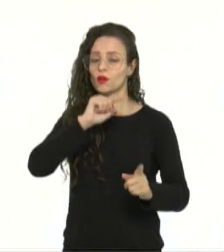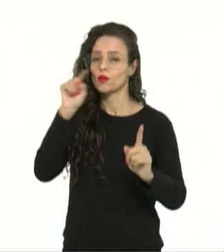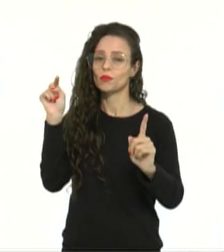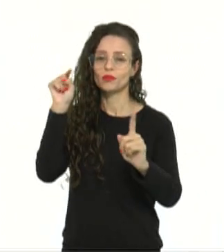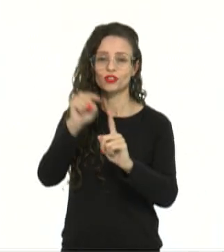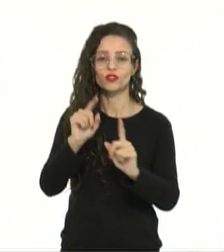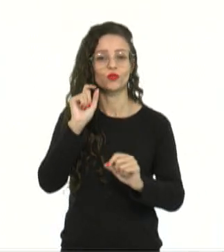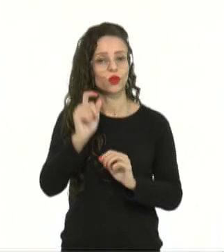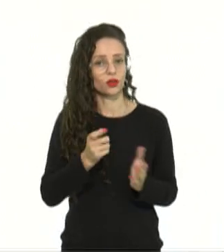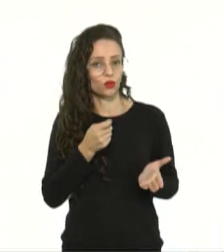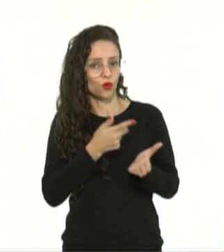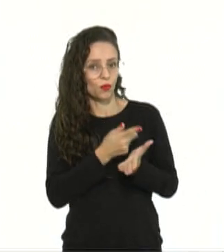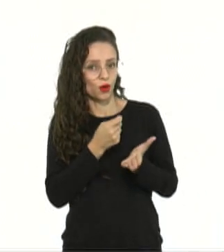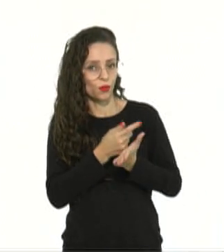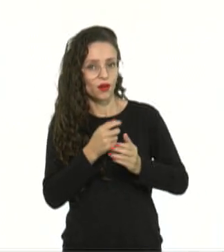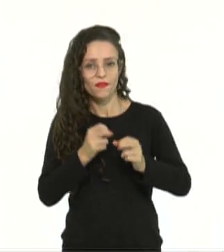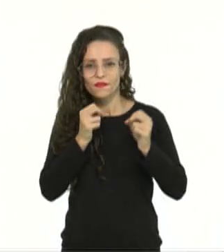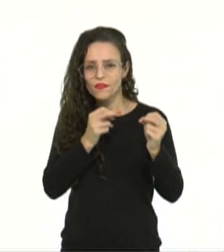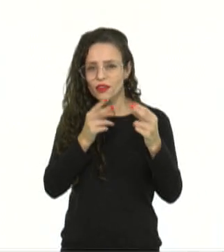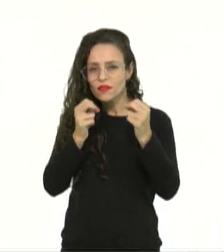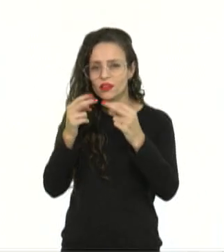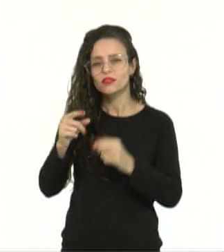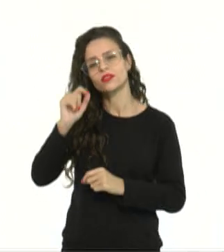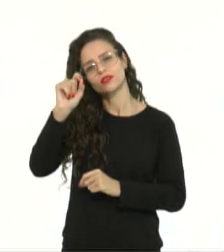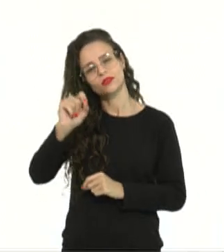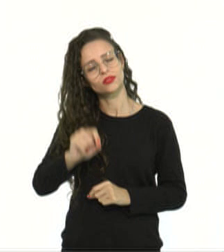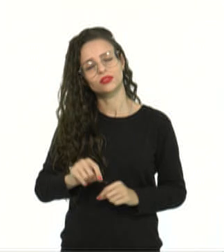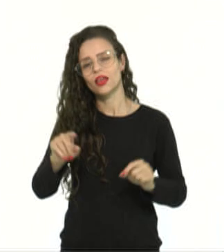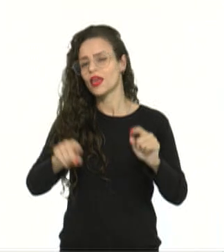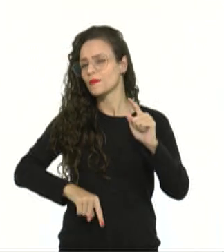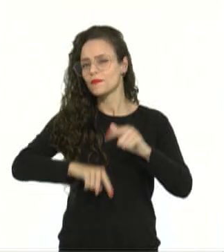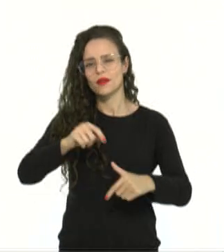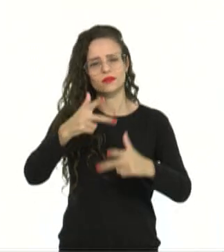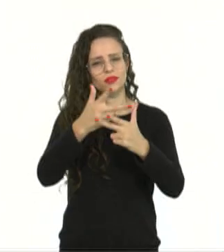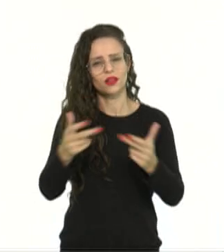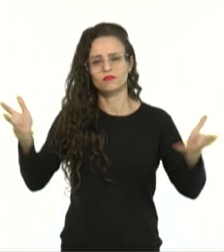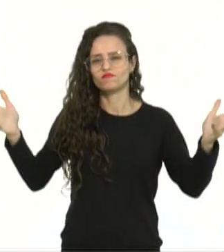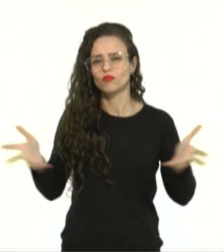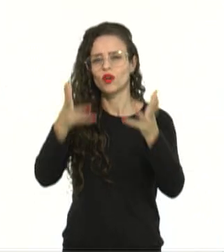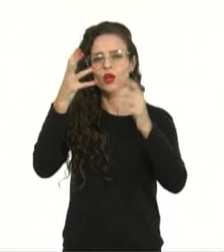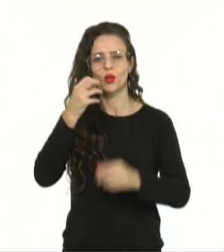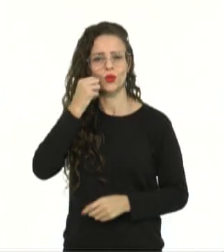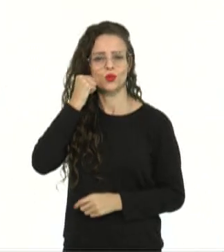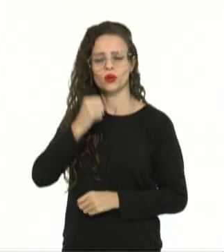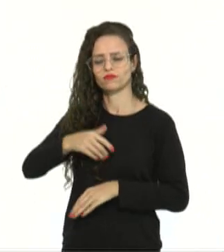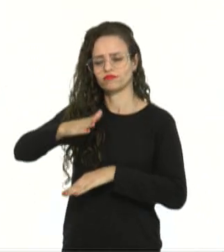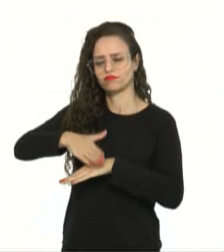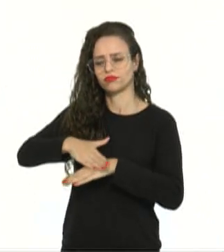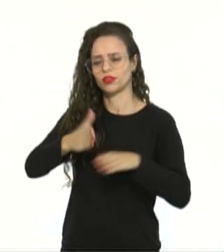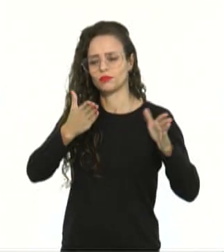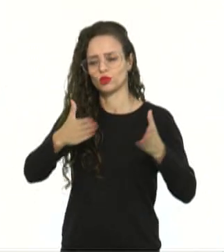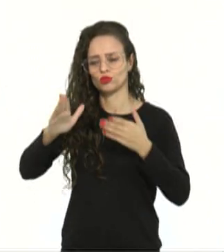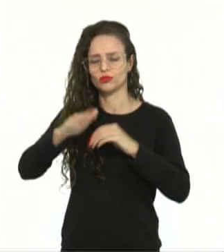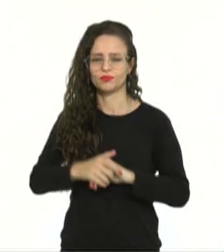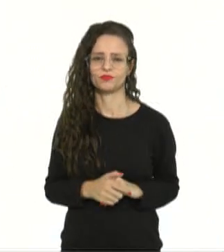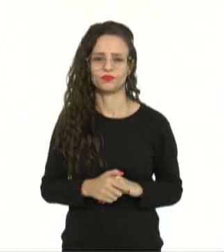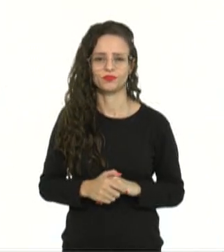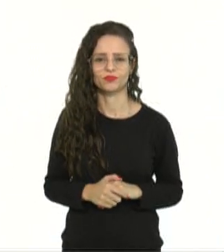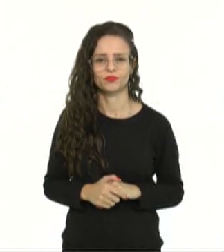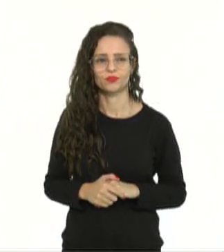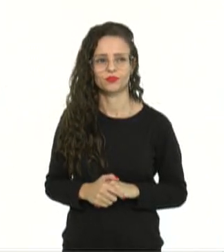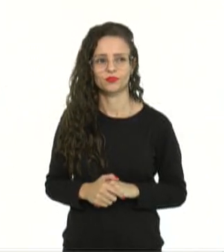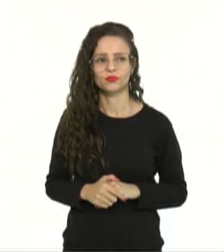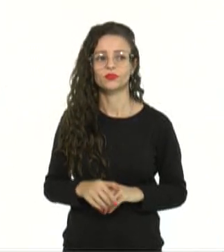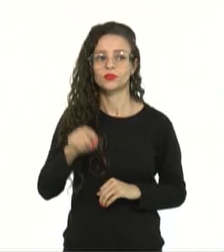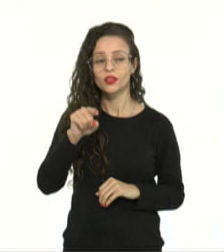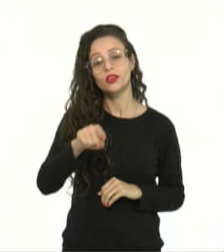serem consumidos, ou seja, são pura e simples mercadorias que promovem lucro aos seus produtores. Esta é uma das mercadorias